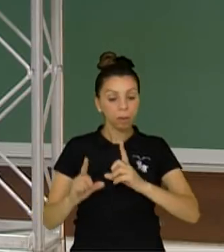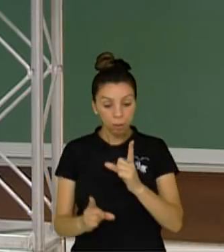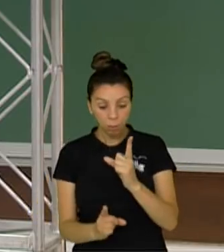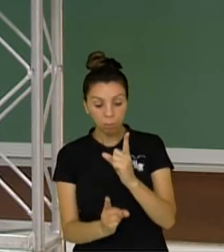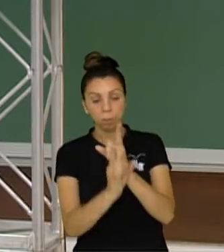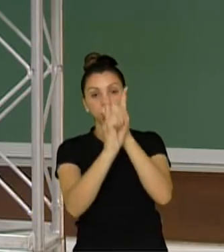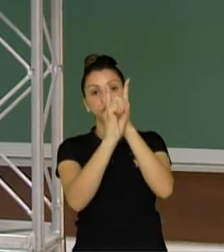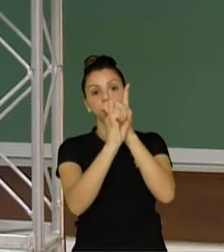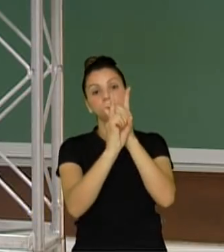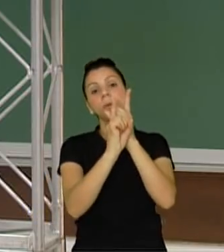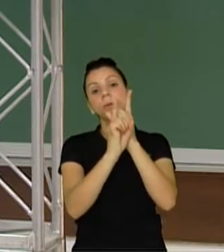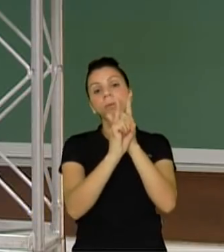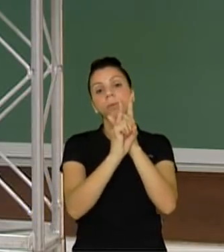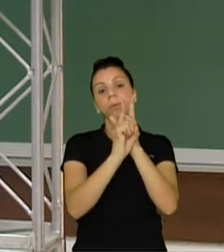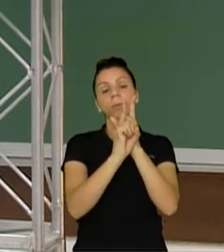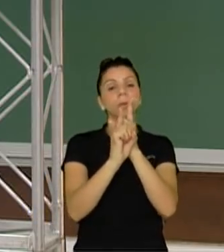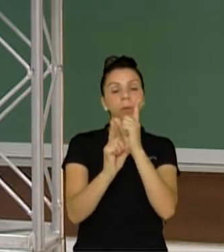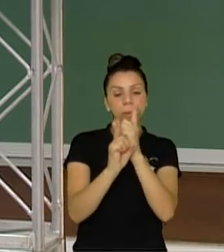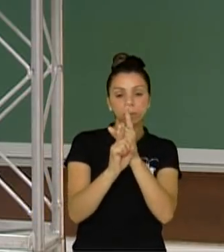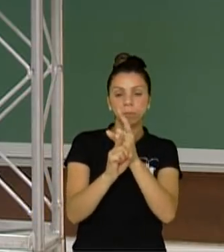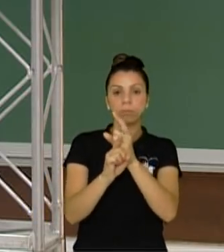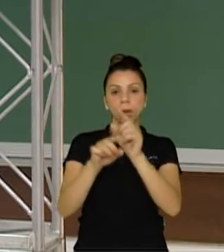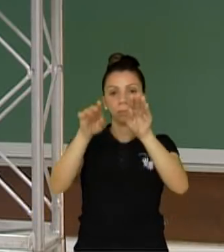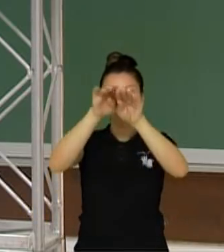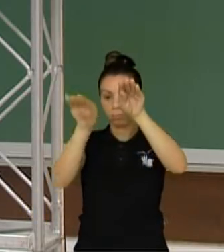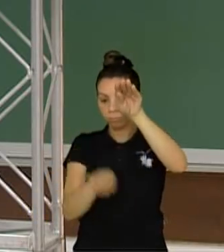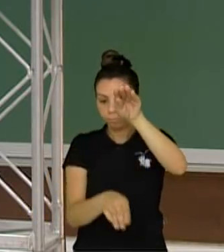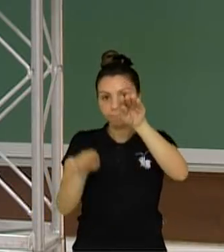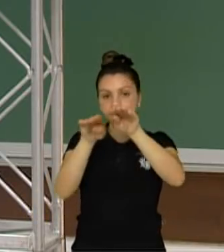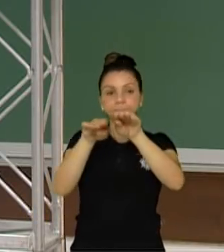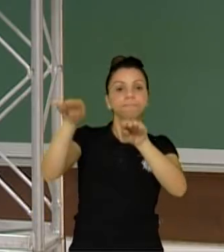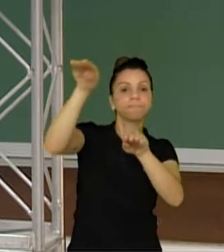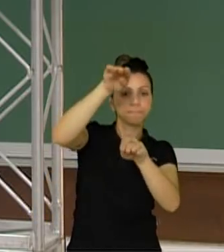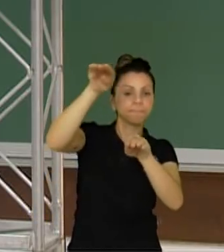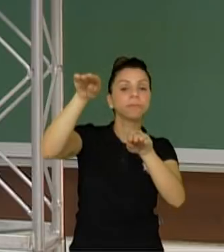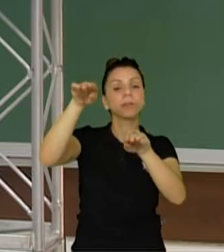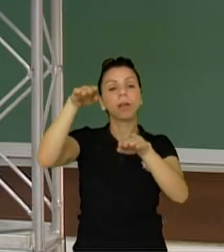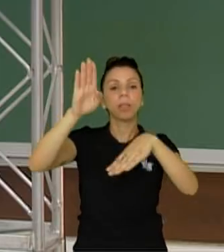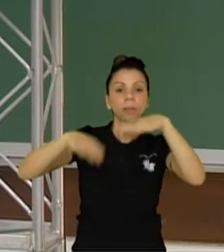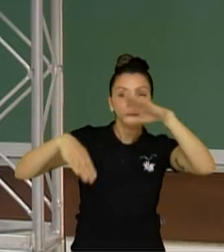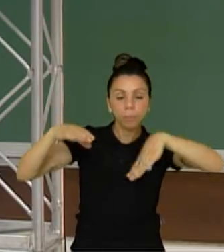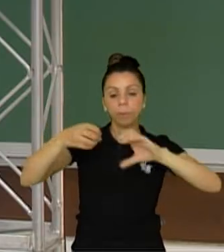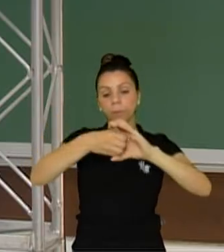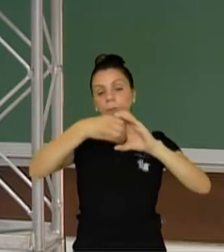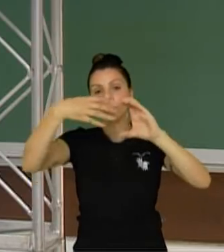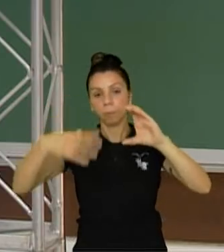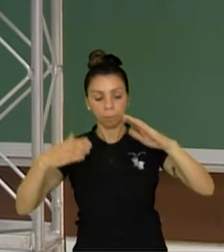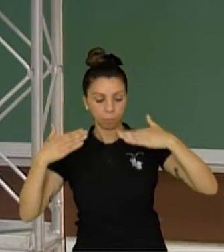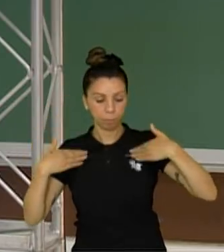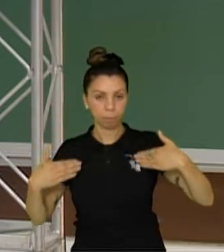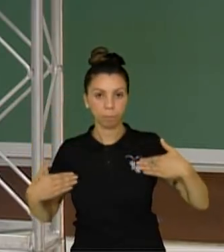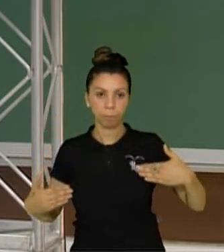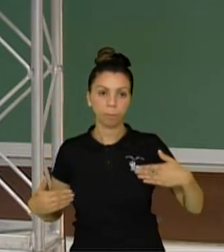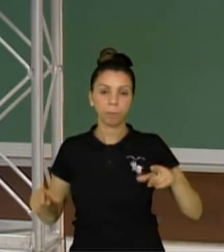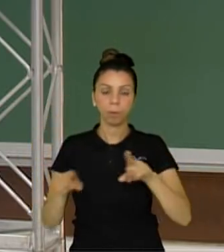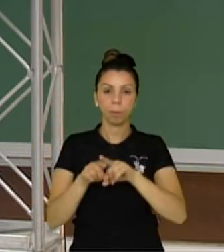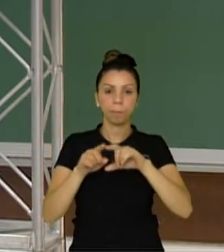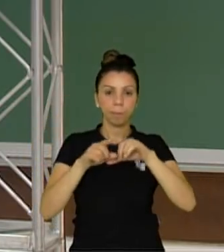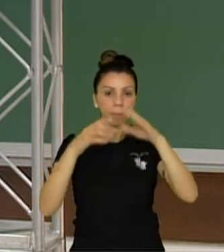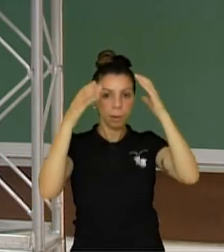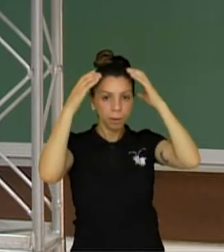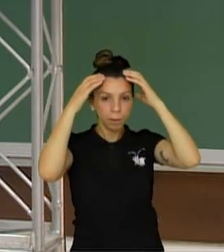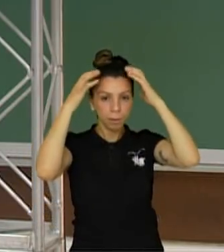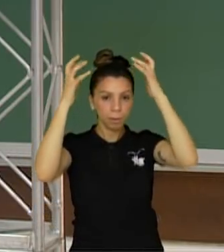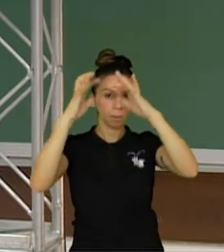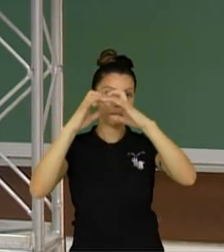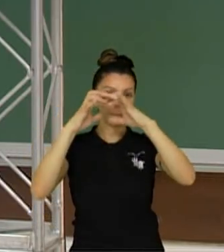descobrir ou encontrar essa classificação conforme as características físicas e o tamanho do cérebro de uma